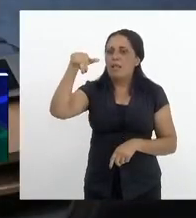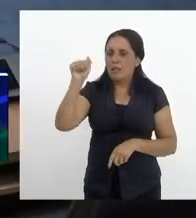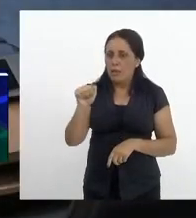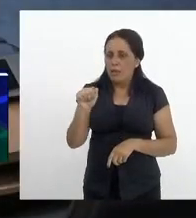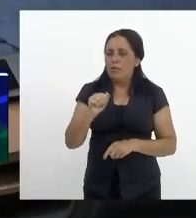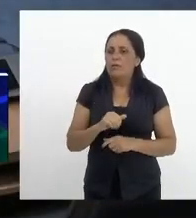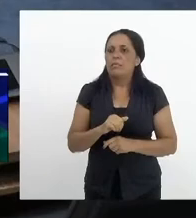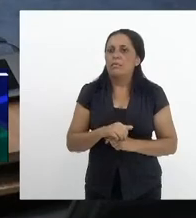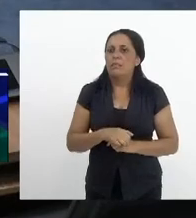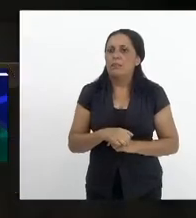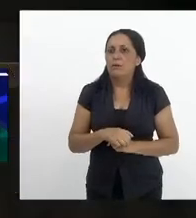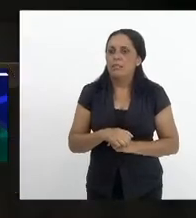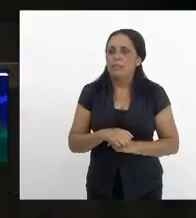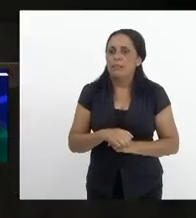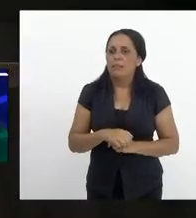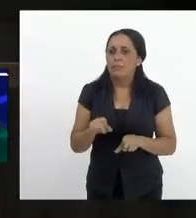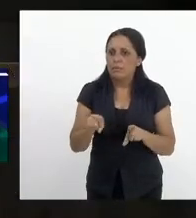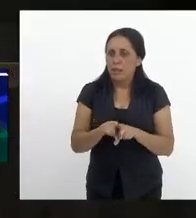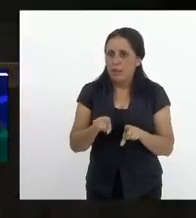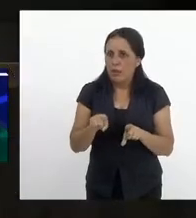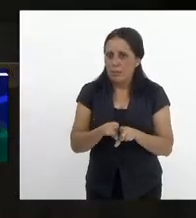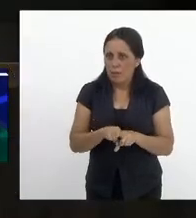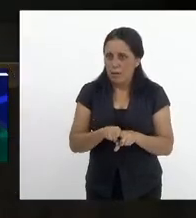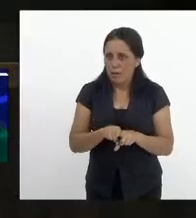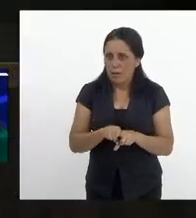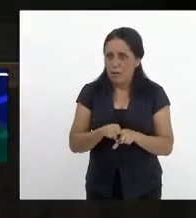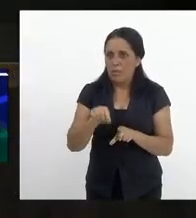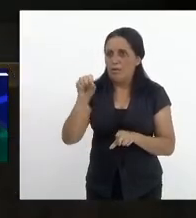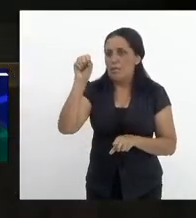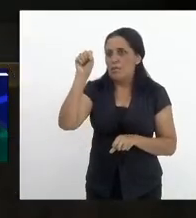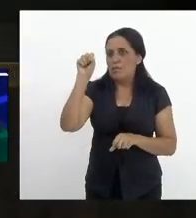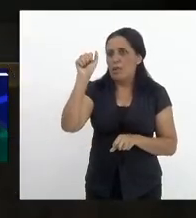Pastor nosso amigo Samuel Malafaia. Deputado Luiz,